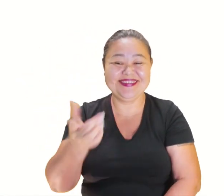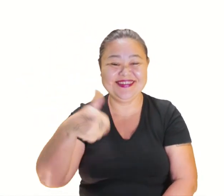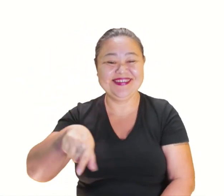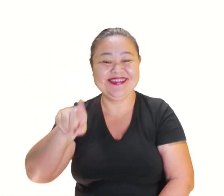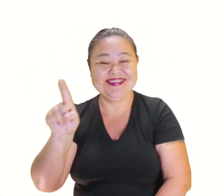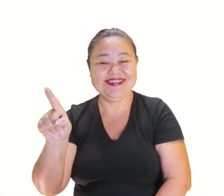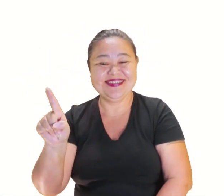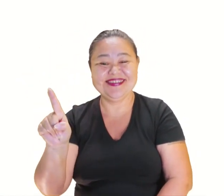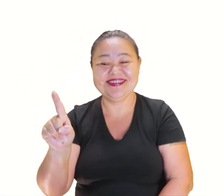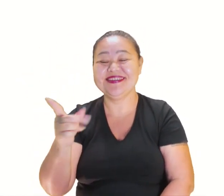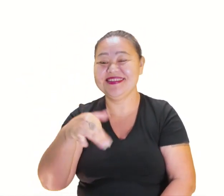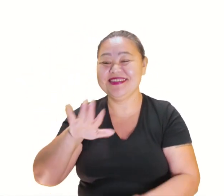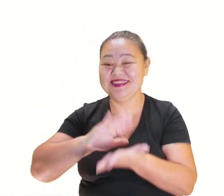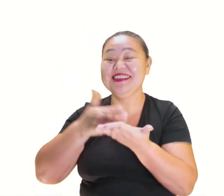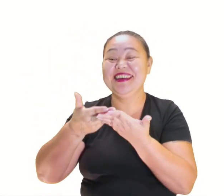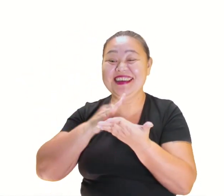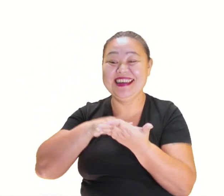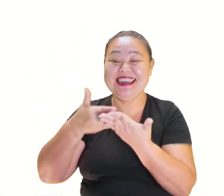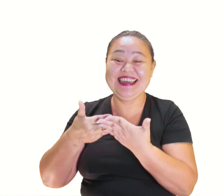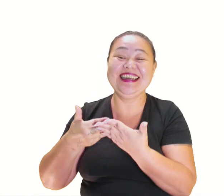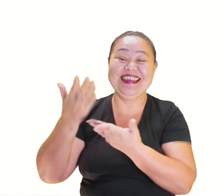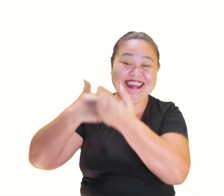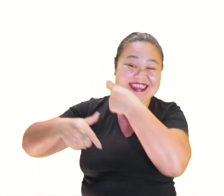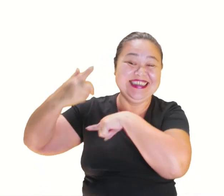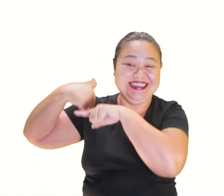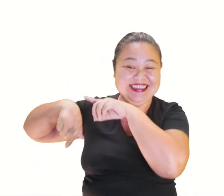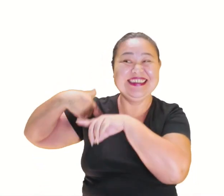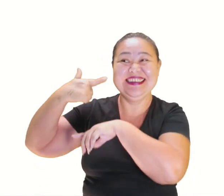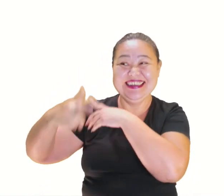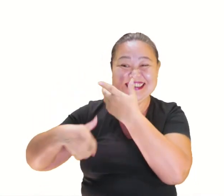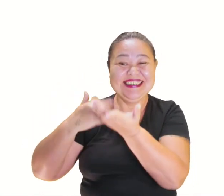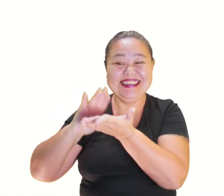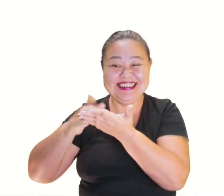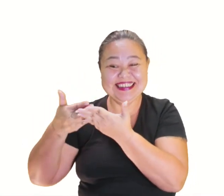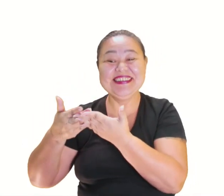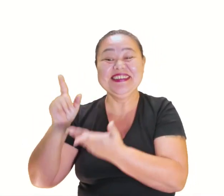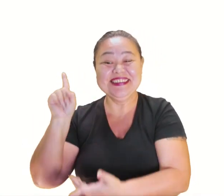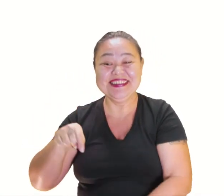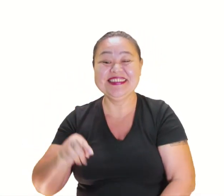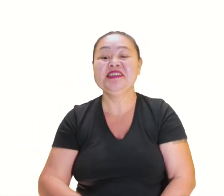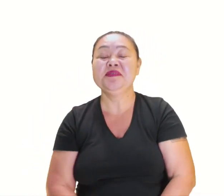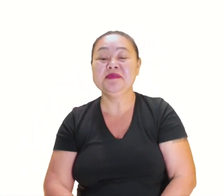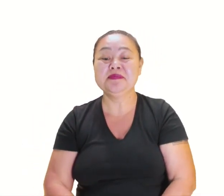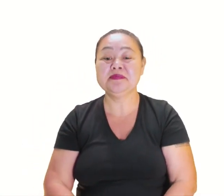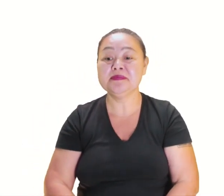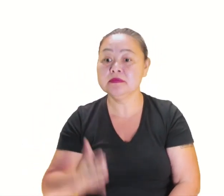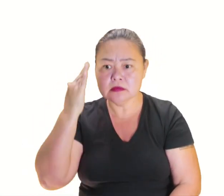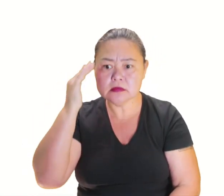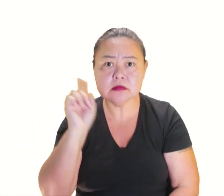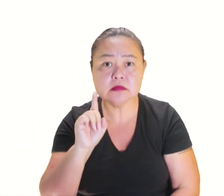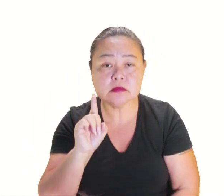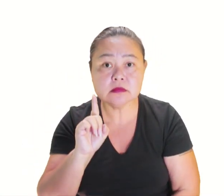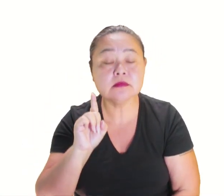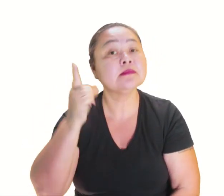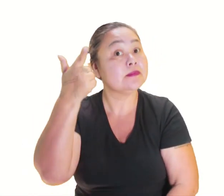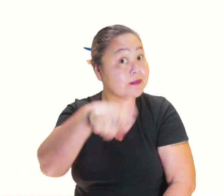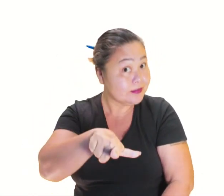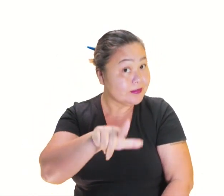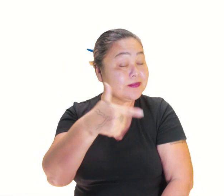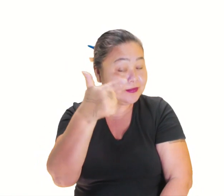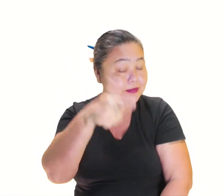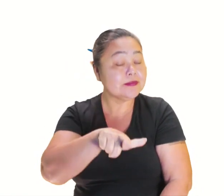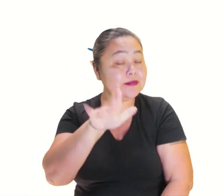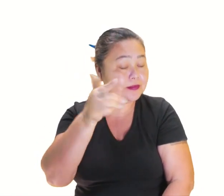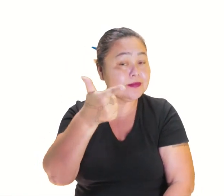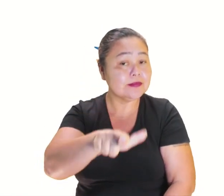matemática. Muitas interpretações desde 2000 e bolinha. Né? Ainda não entendeu? Que tal mais uma? Vamos